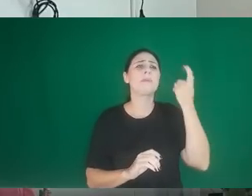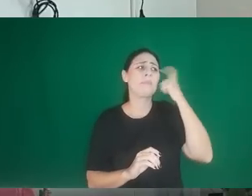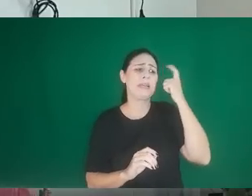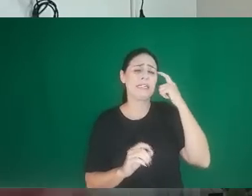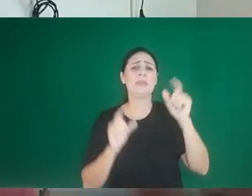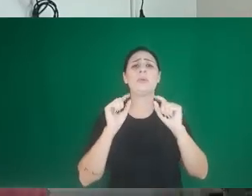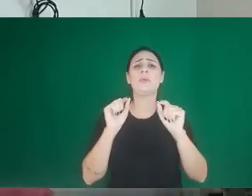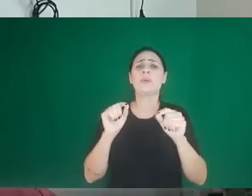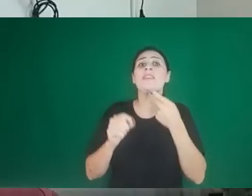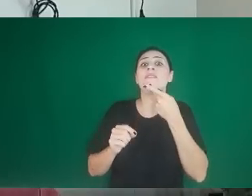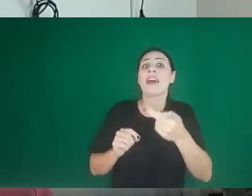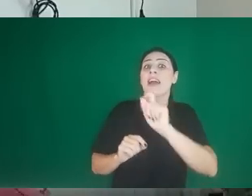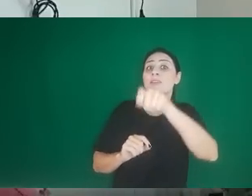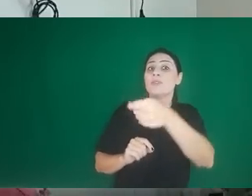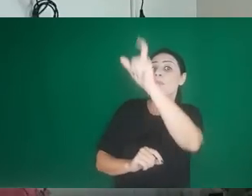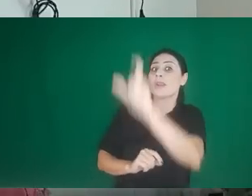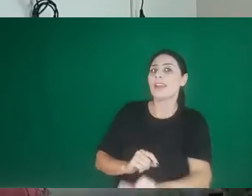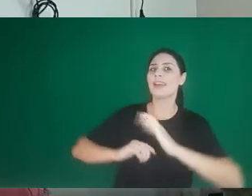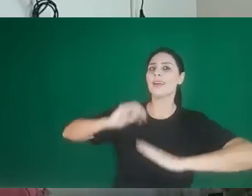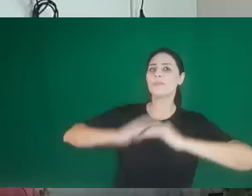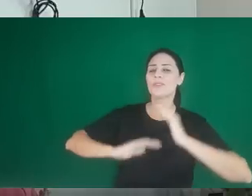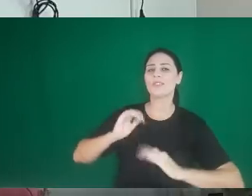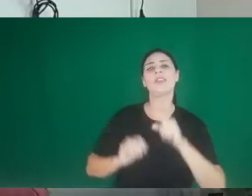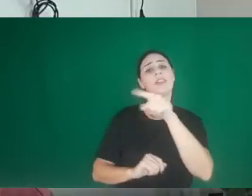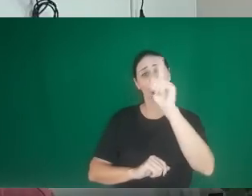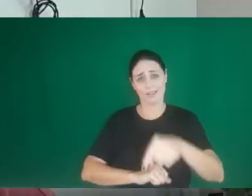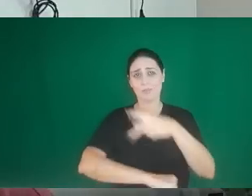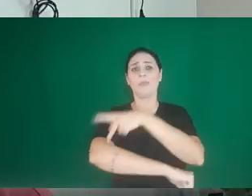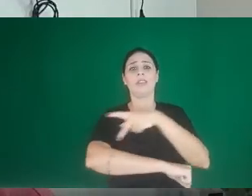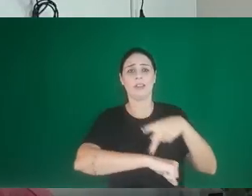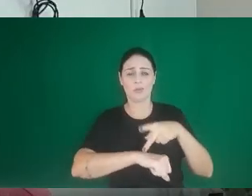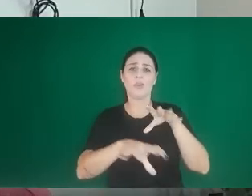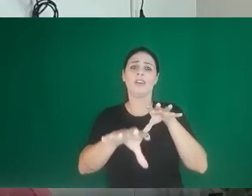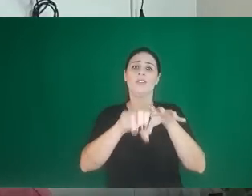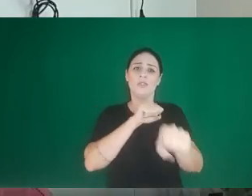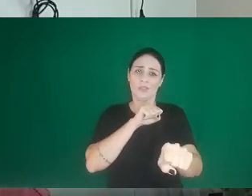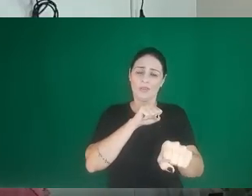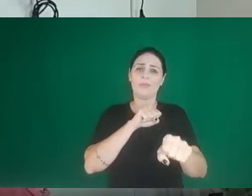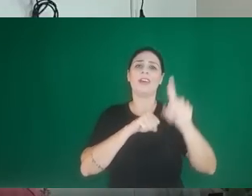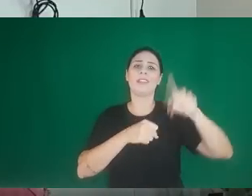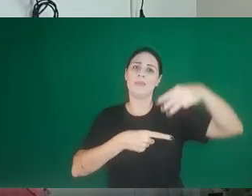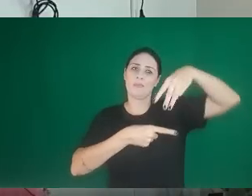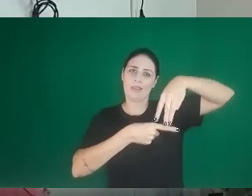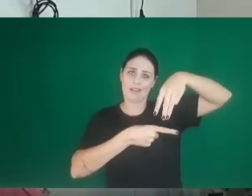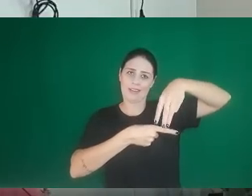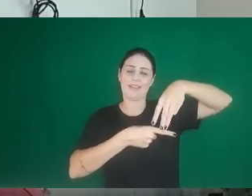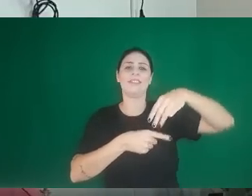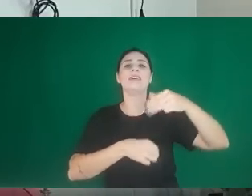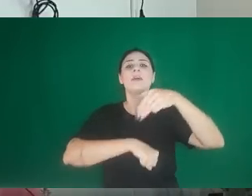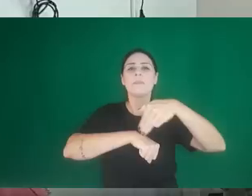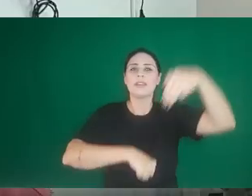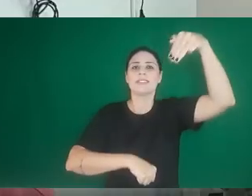aqui pensando o que está dizendo da professora Marques Form. Então, a professora é pedagoga, formada pela Universidade Estadual de Maringá,